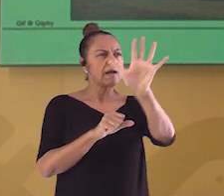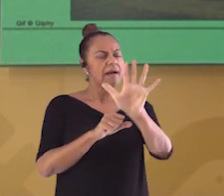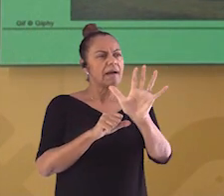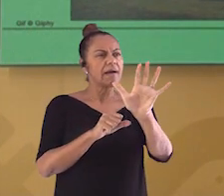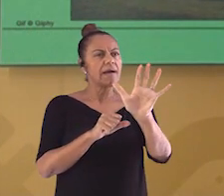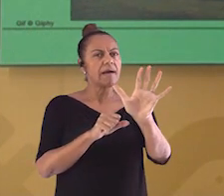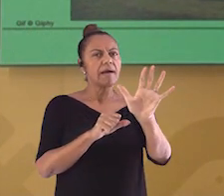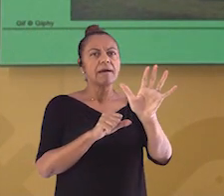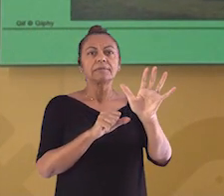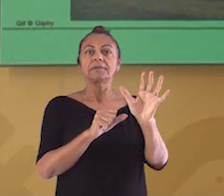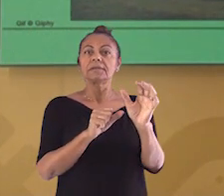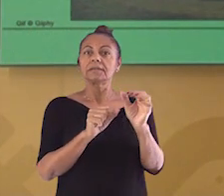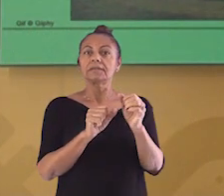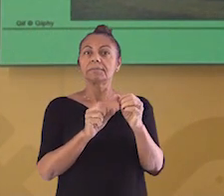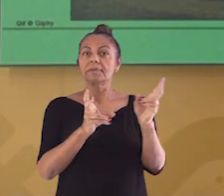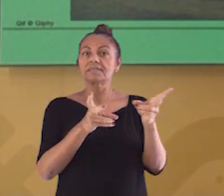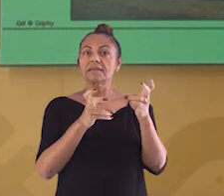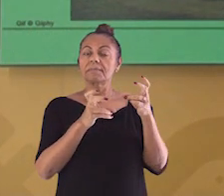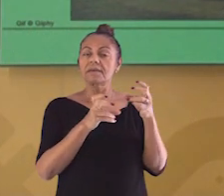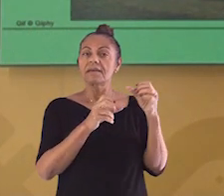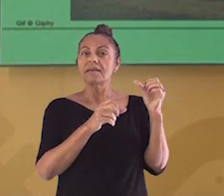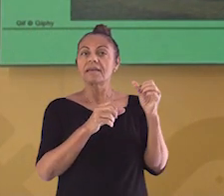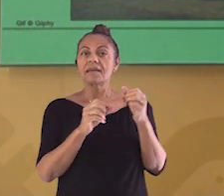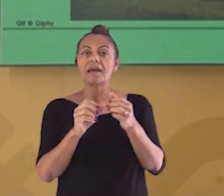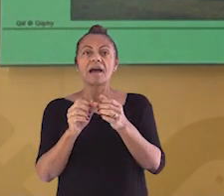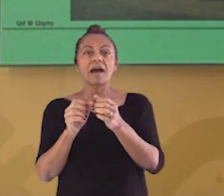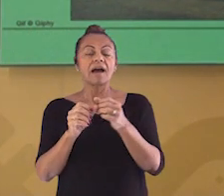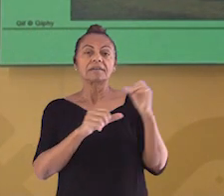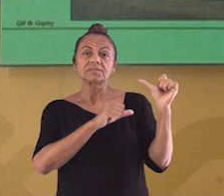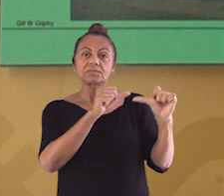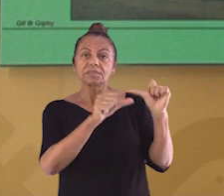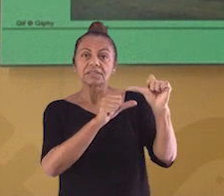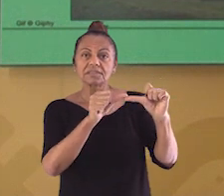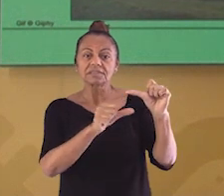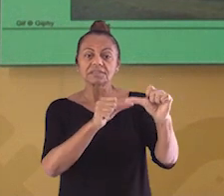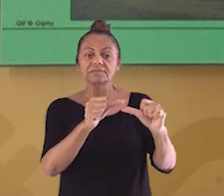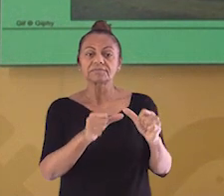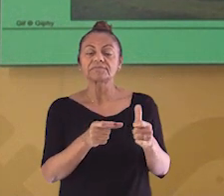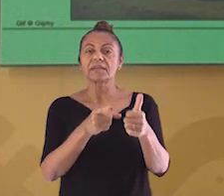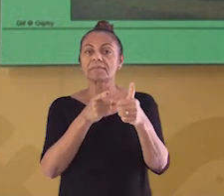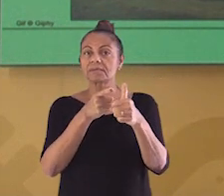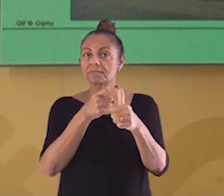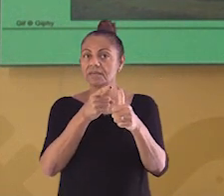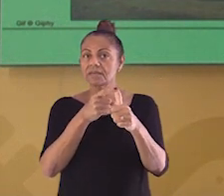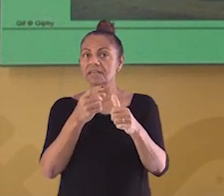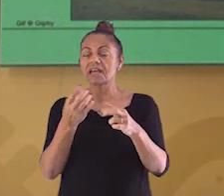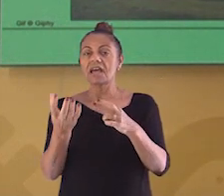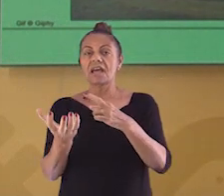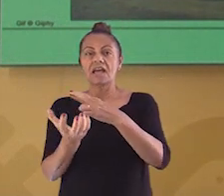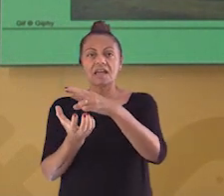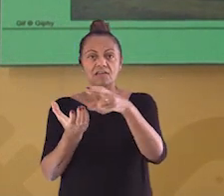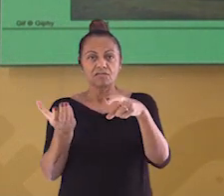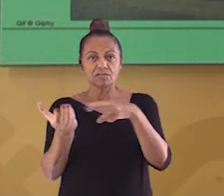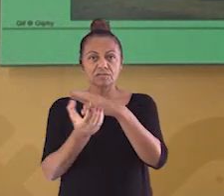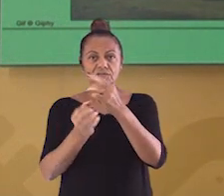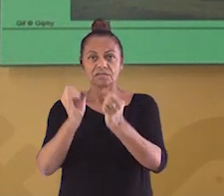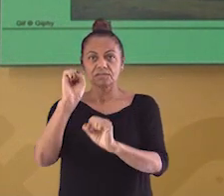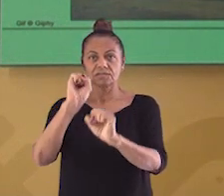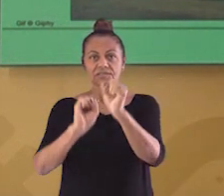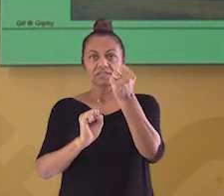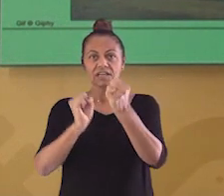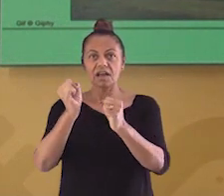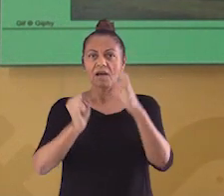acompanhar as mudanças significativas a partir dele. Primeira Revolução Industrial. Primeira Revolução